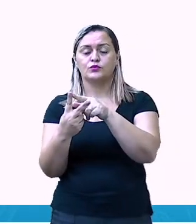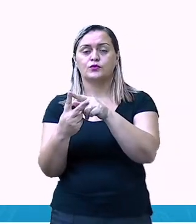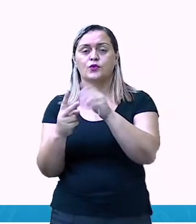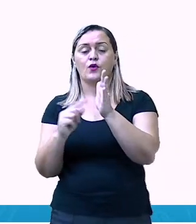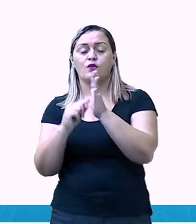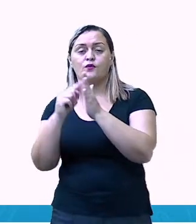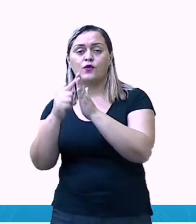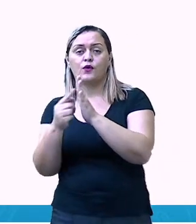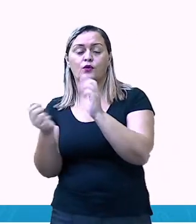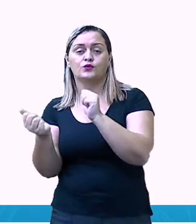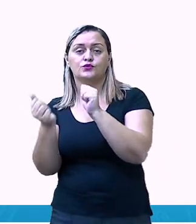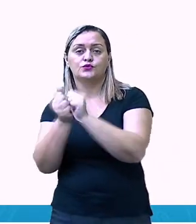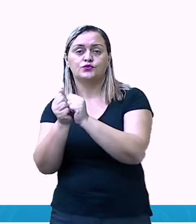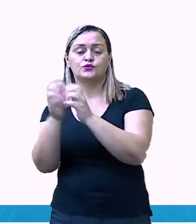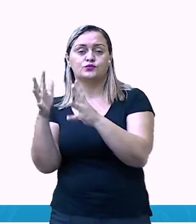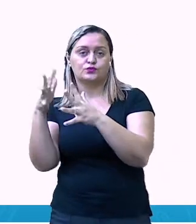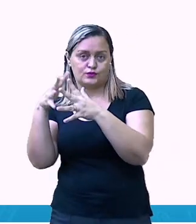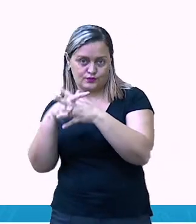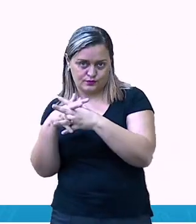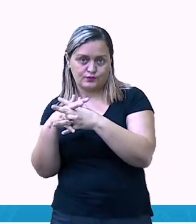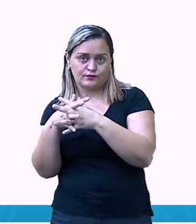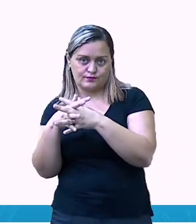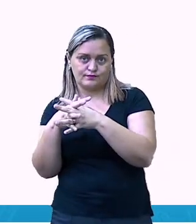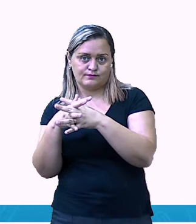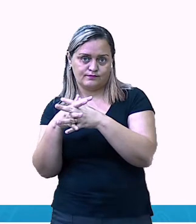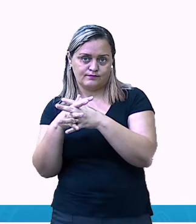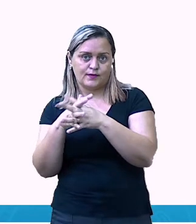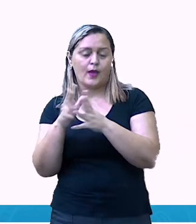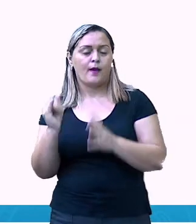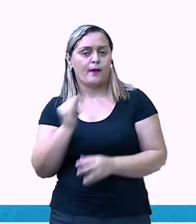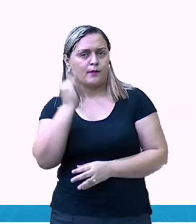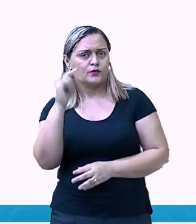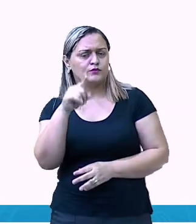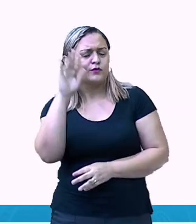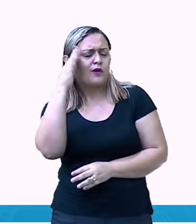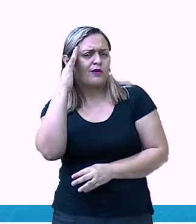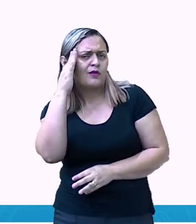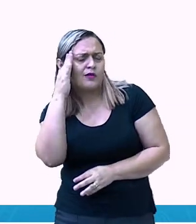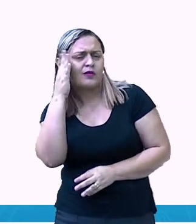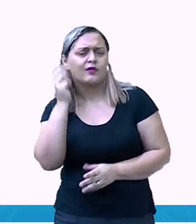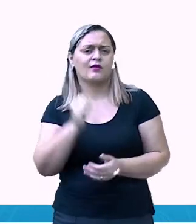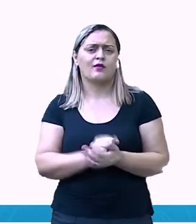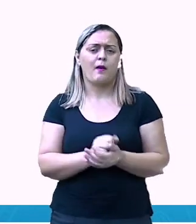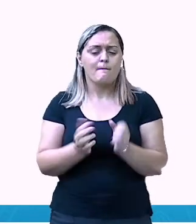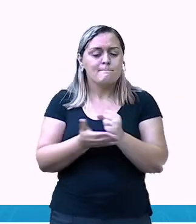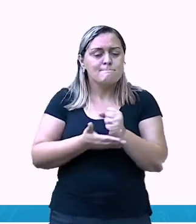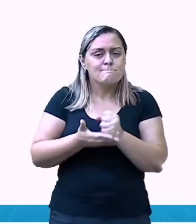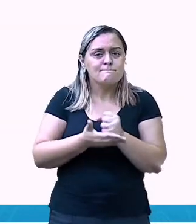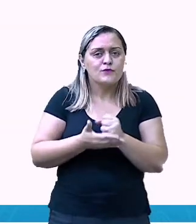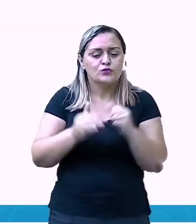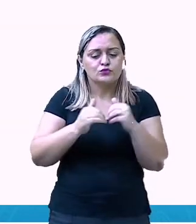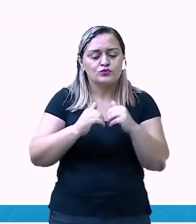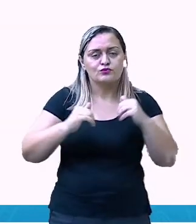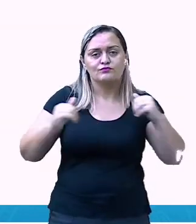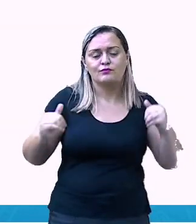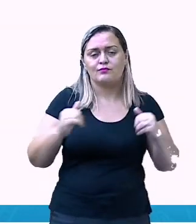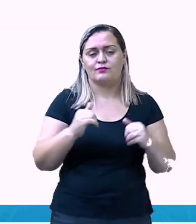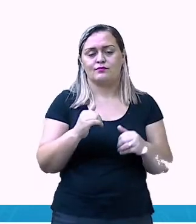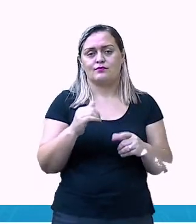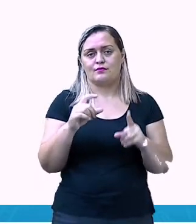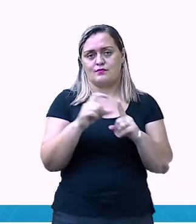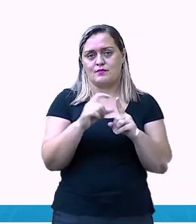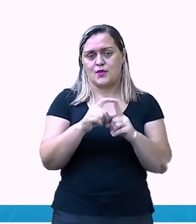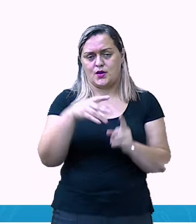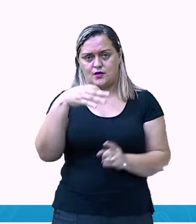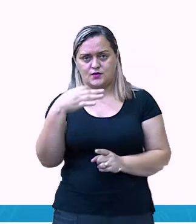é importante você conhecer essa parte básica da divisão silábica e do conhecimento sobre sílabas.